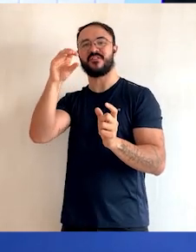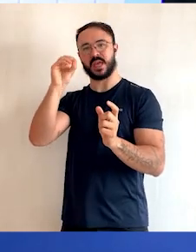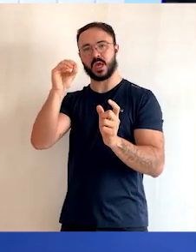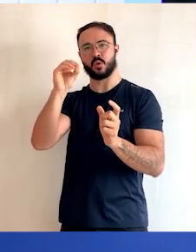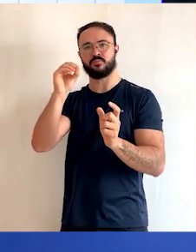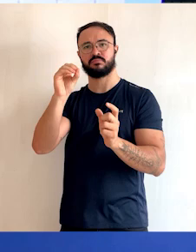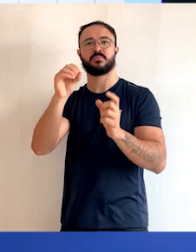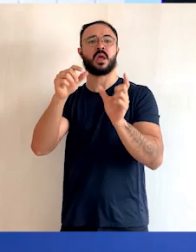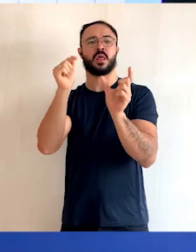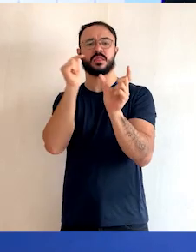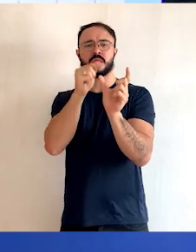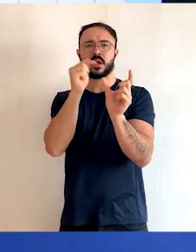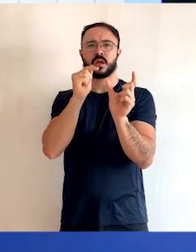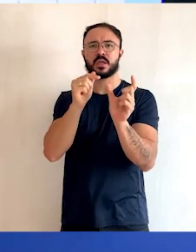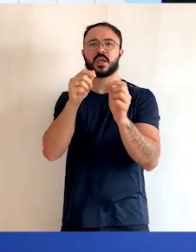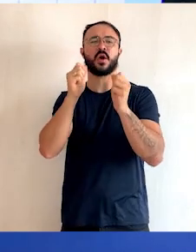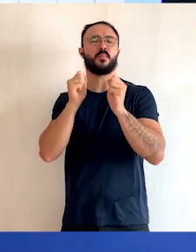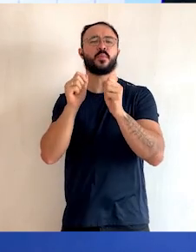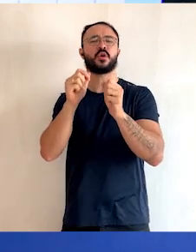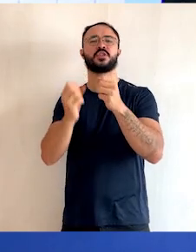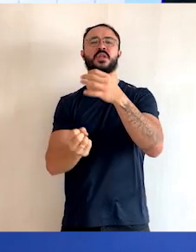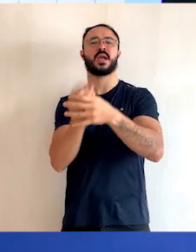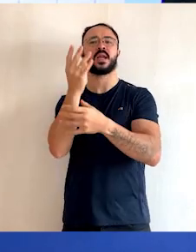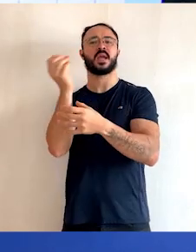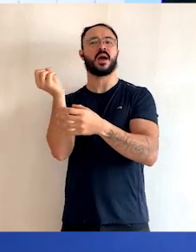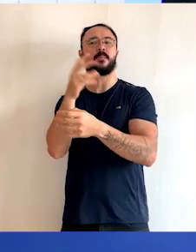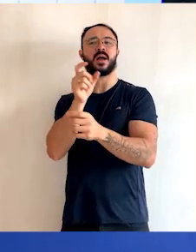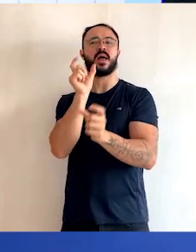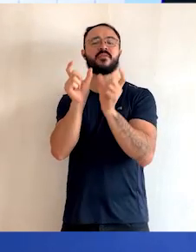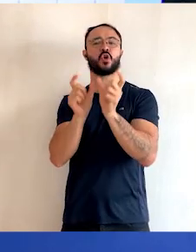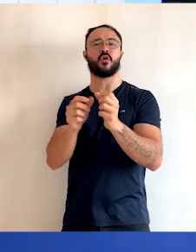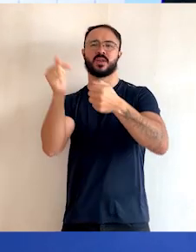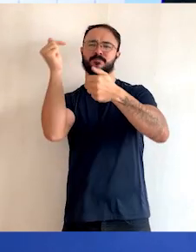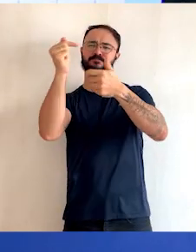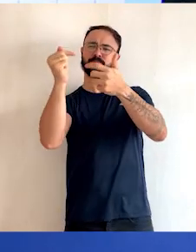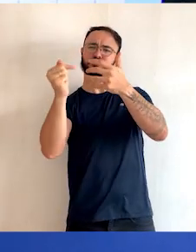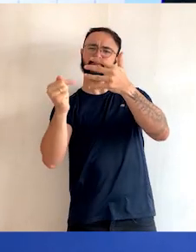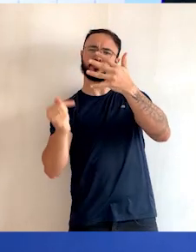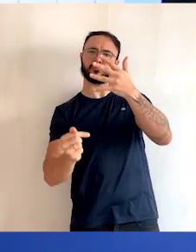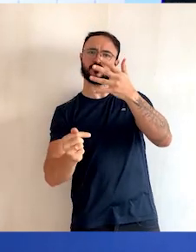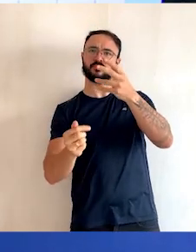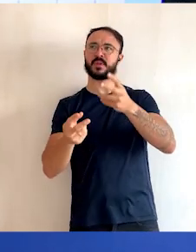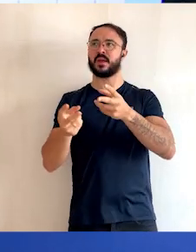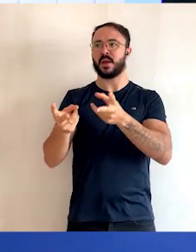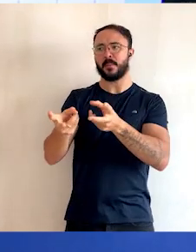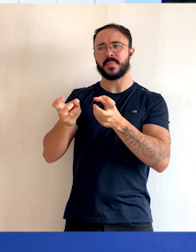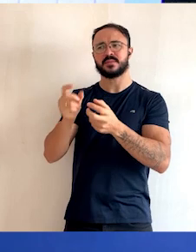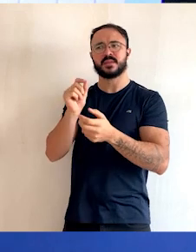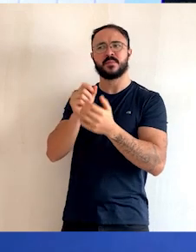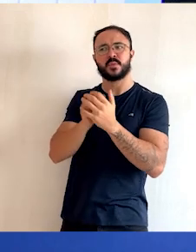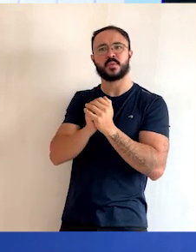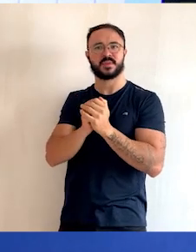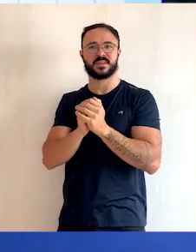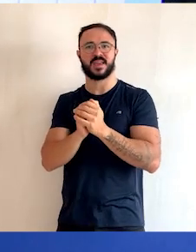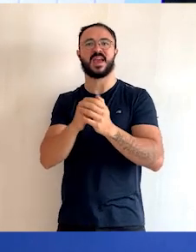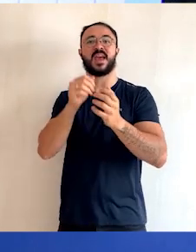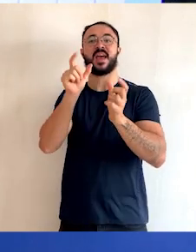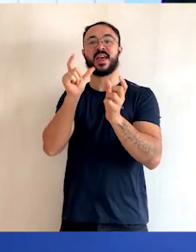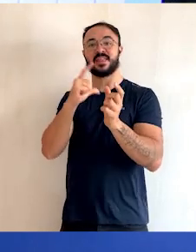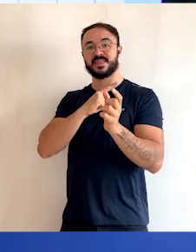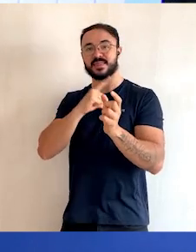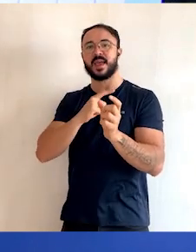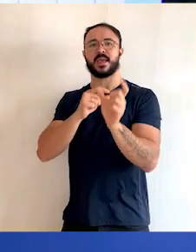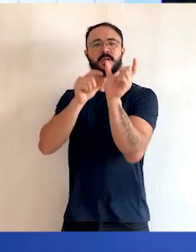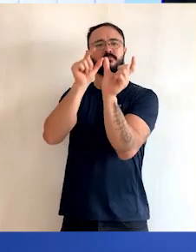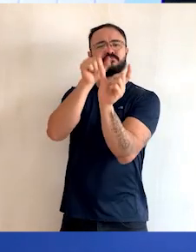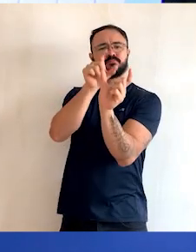formar ferreiro, ferrugem, ferradura, enferrujar, ferrovia. Percebam que há uma parte que se